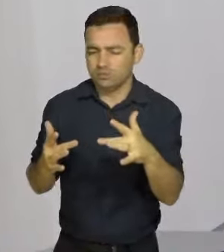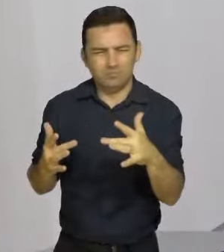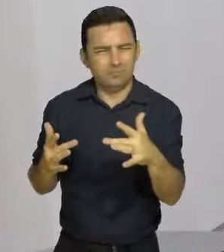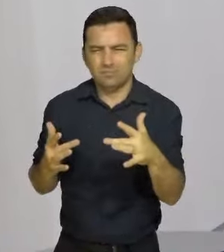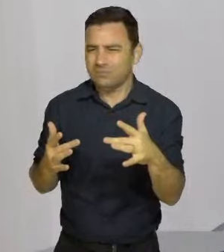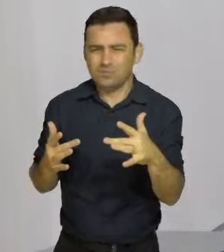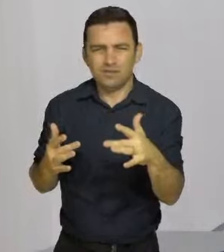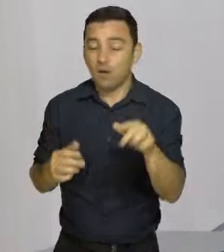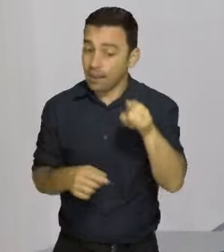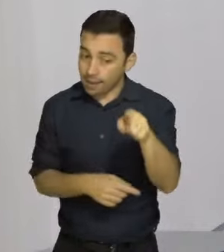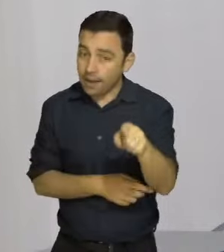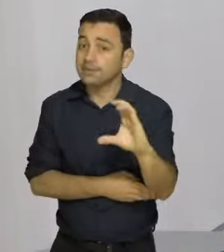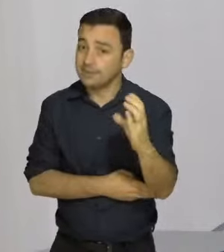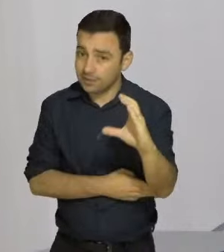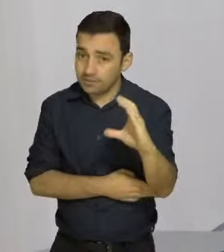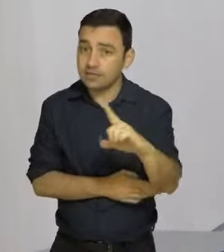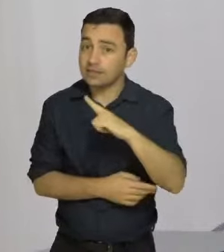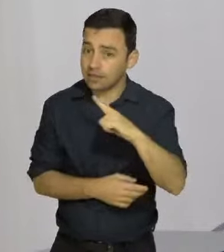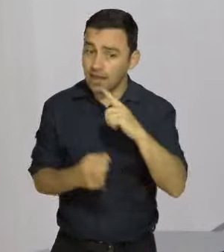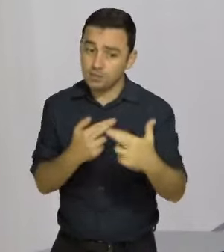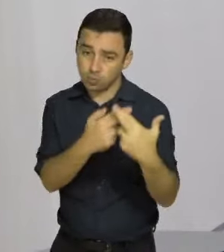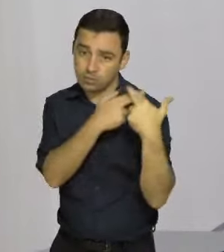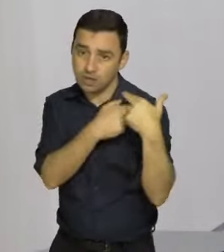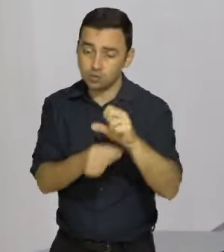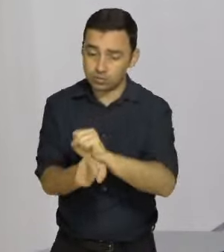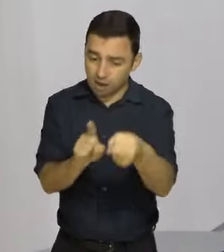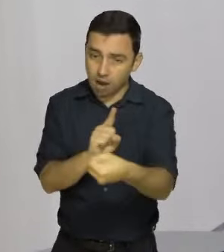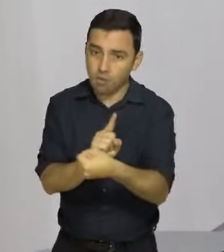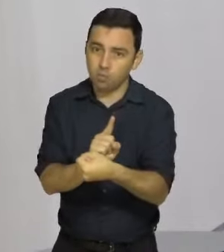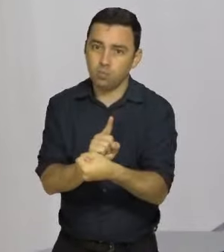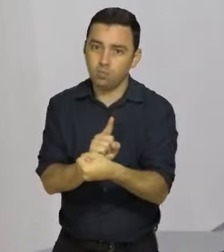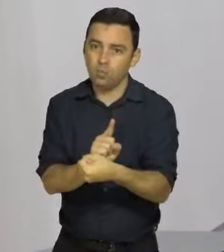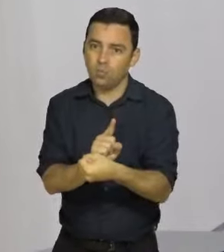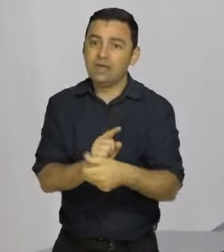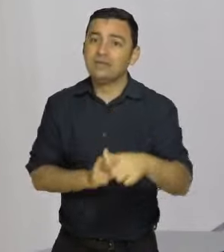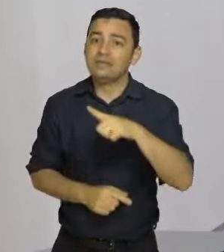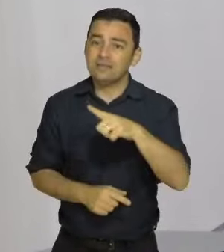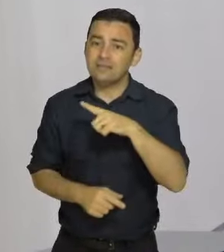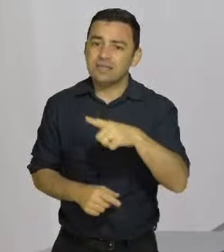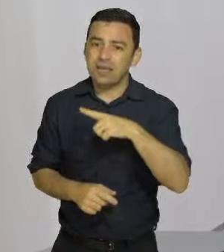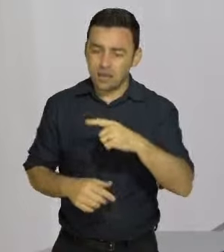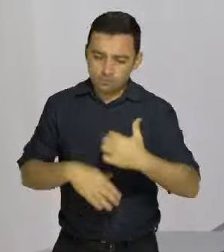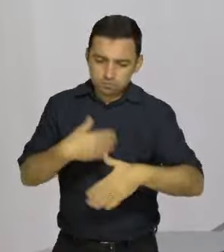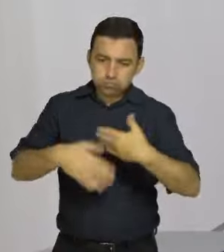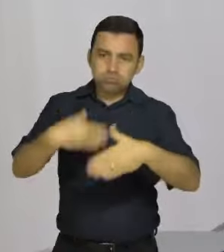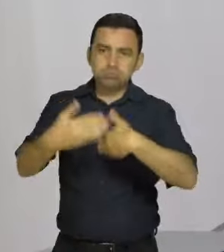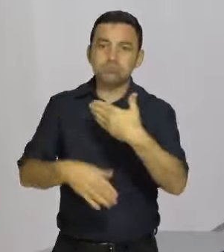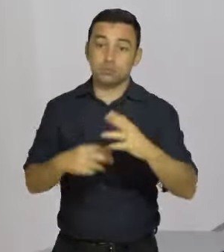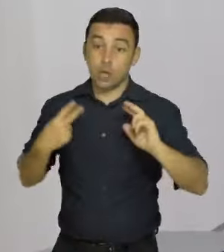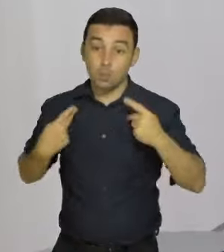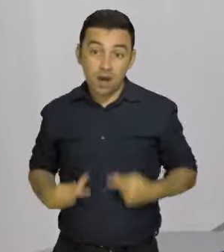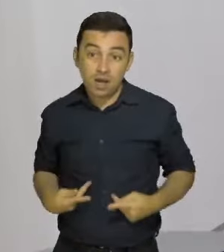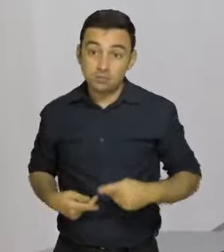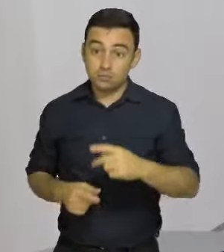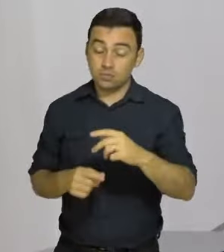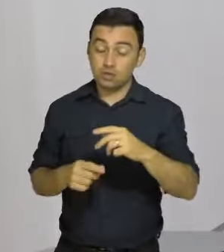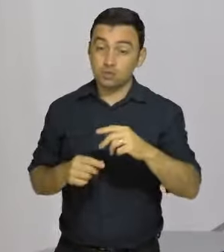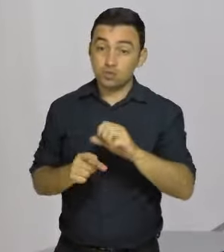Ela precisa ter função social, precisa contribuir com a evolução do ser humano, da